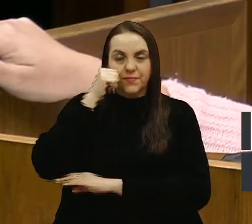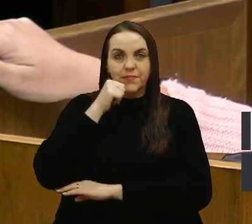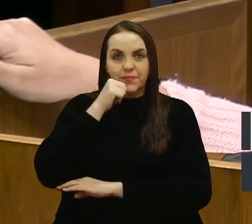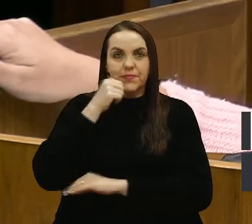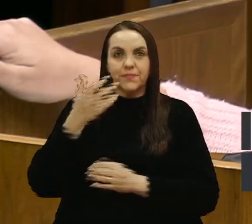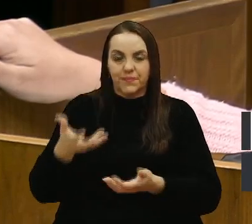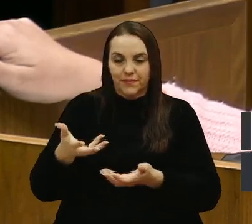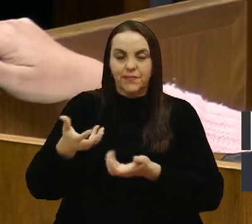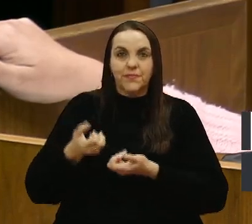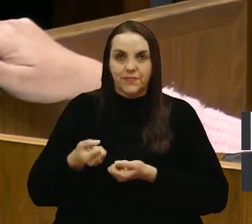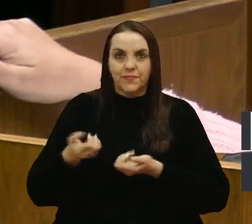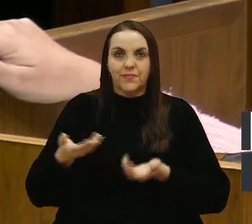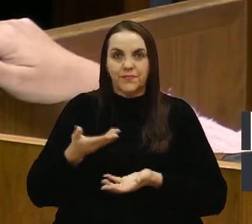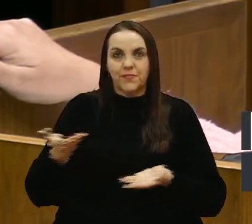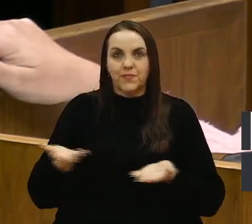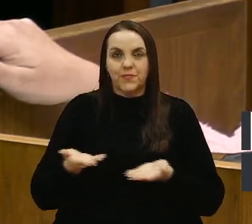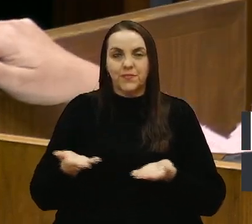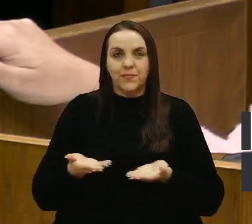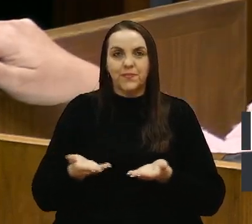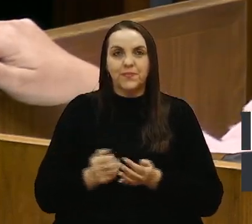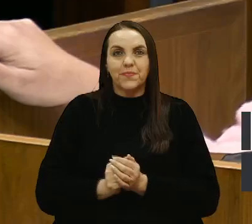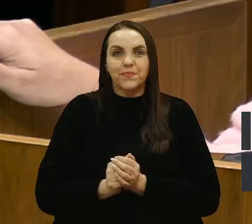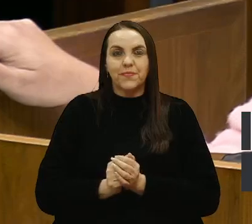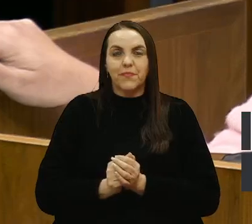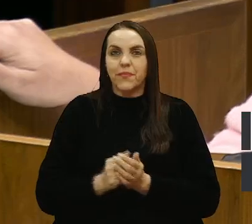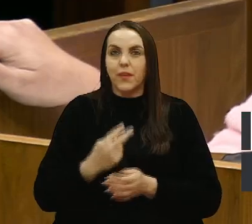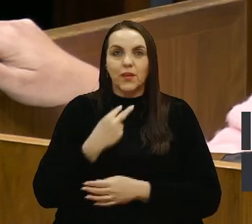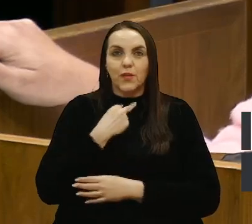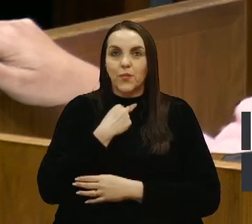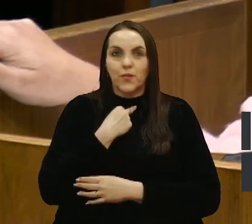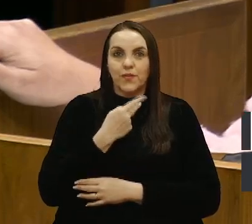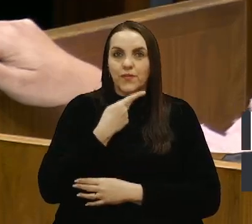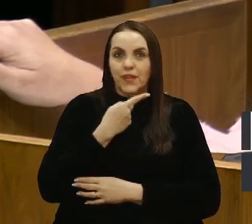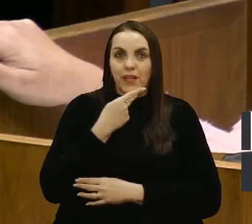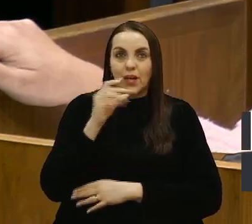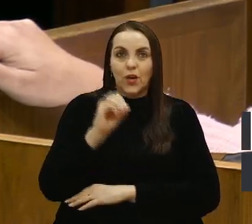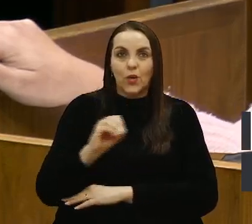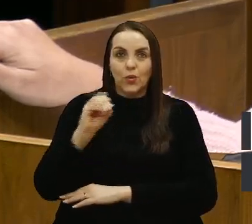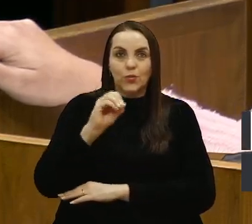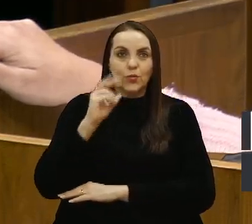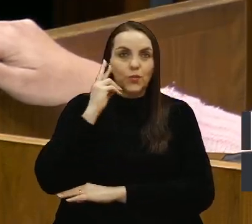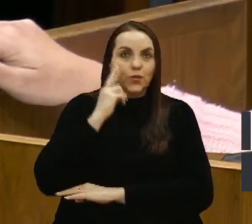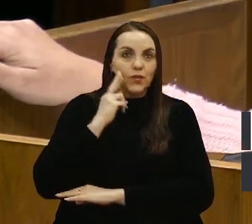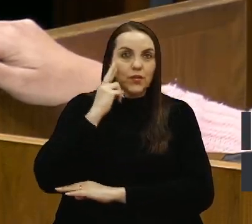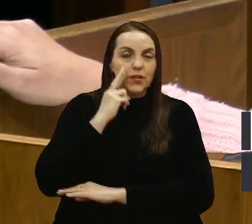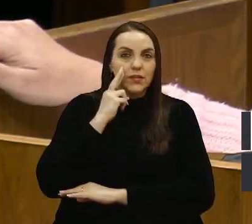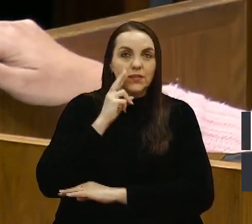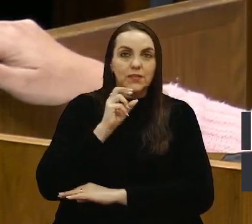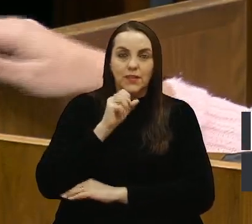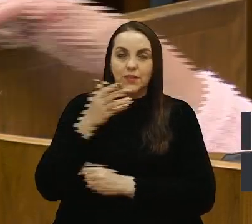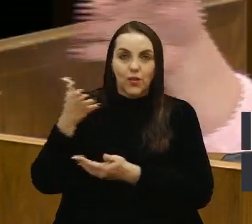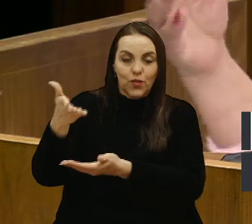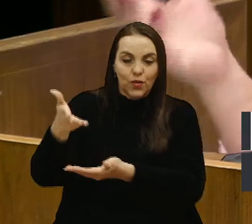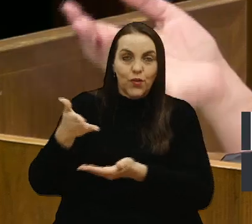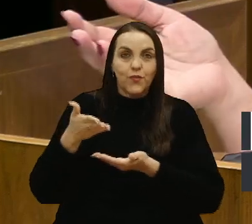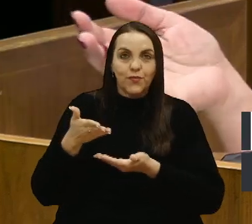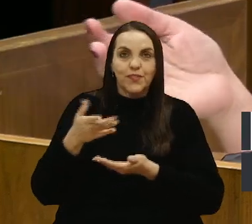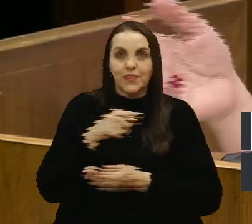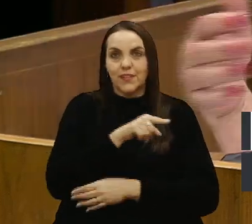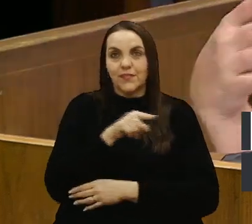recebem nesse dia. E a gente não pode falar em Outubro Rosa sem convidar vocês, se